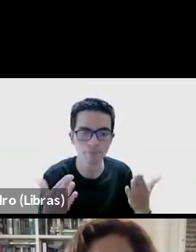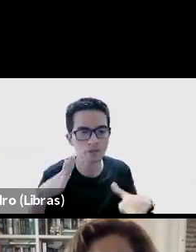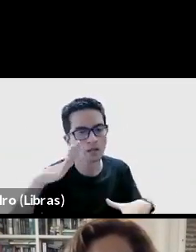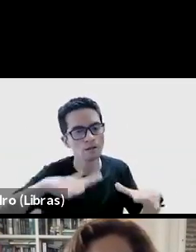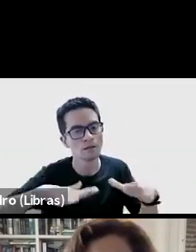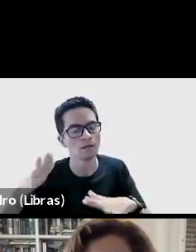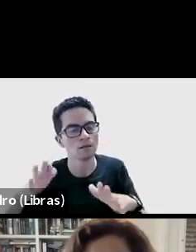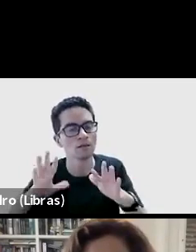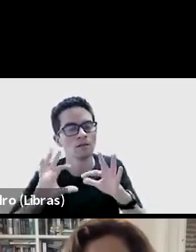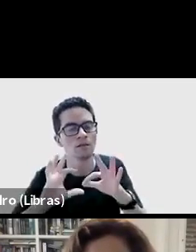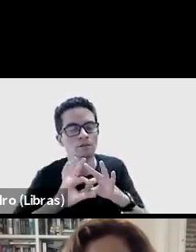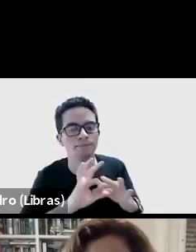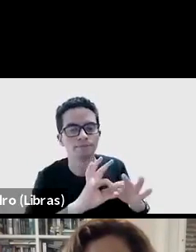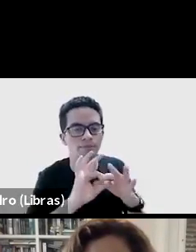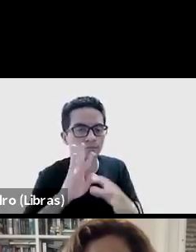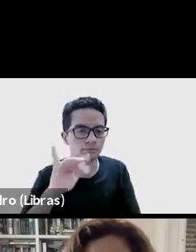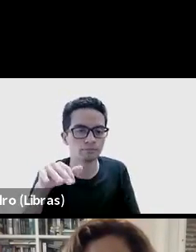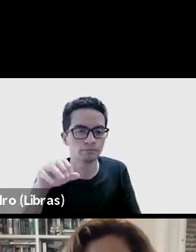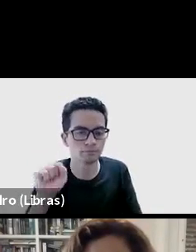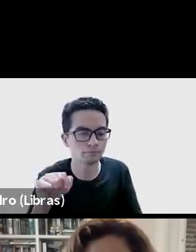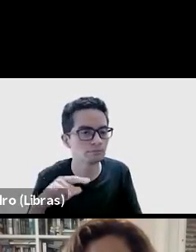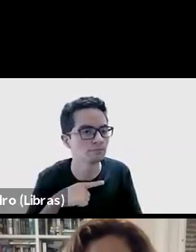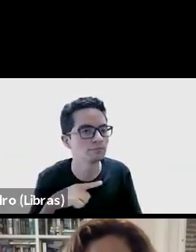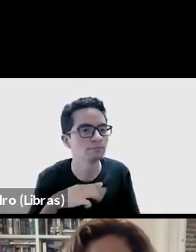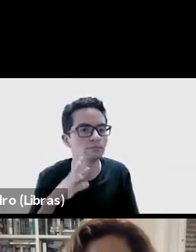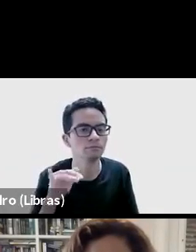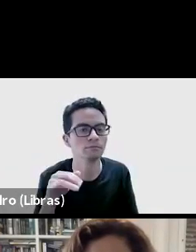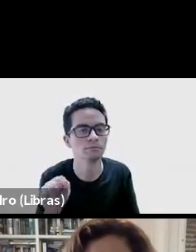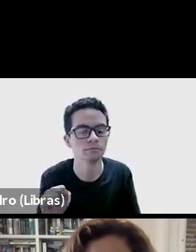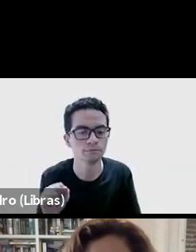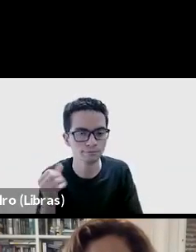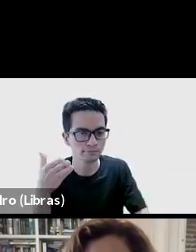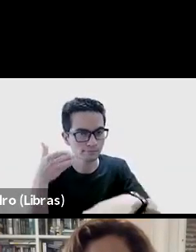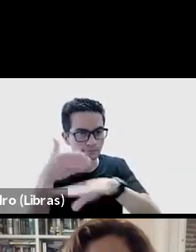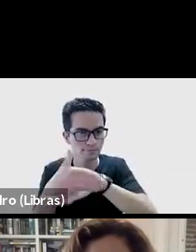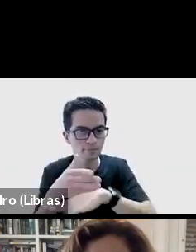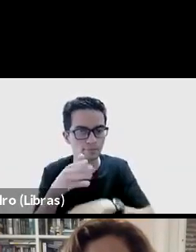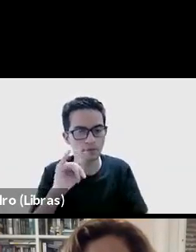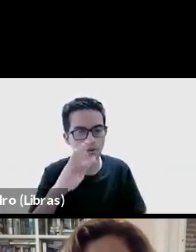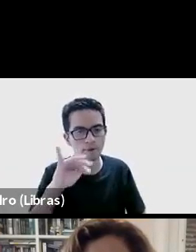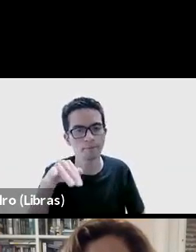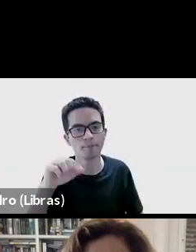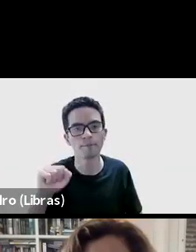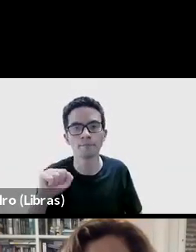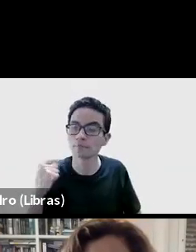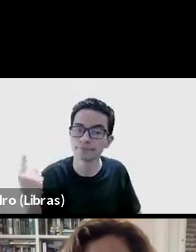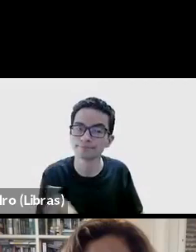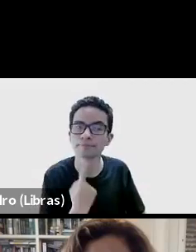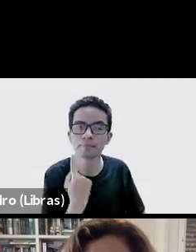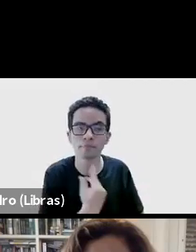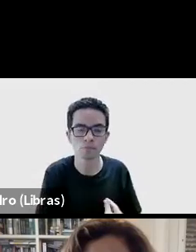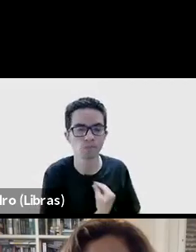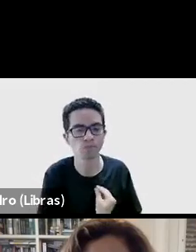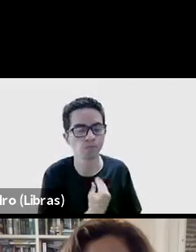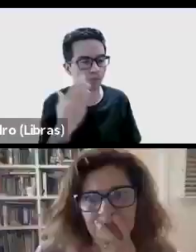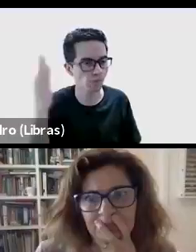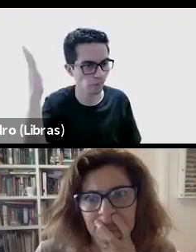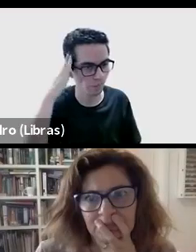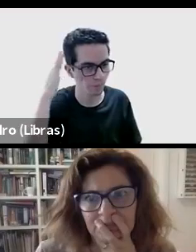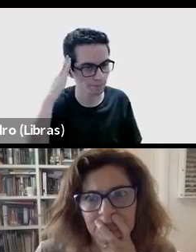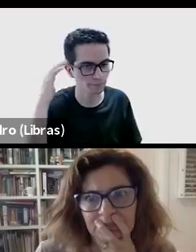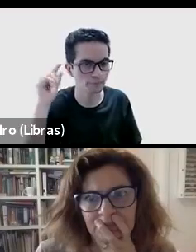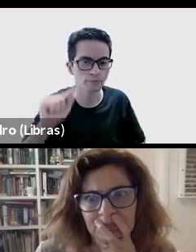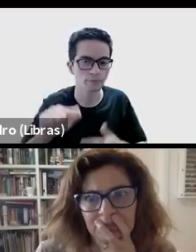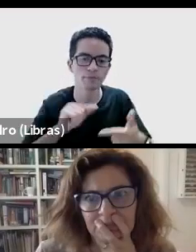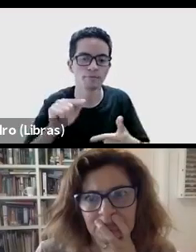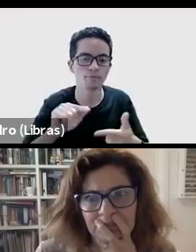entra também para as questões étnico-raciais, as questões de interseccionalidade, que estão presentes quando a gente trabalha com a